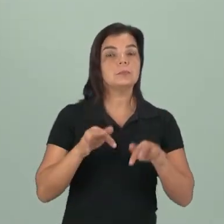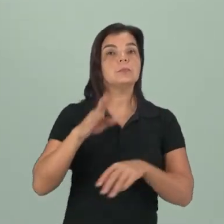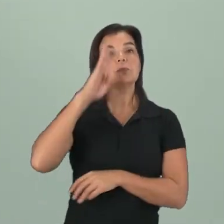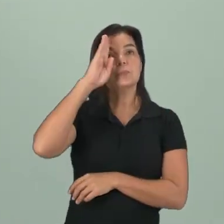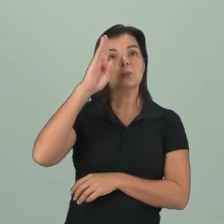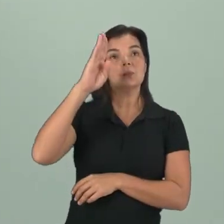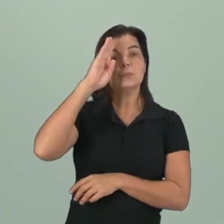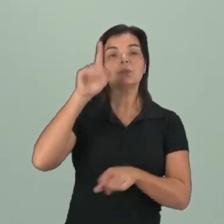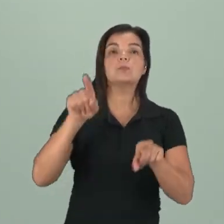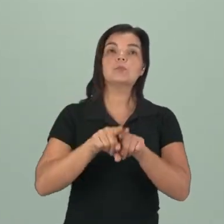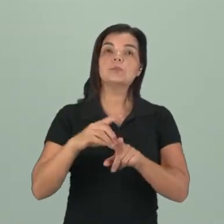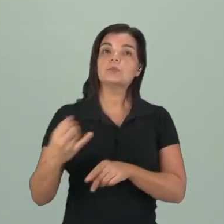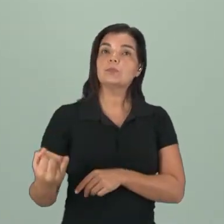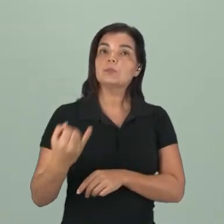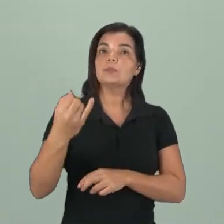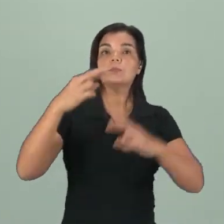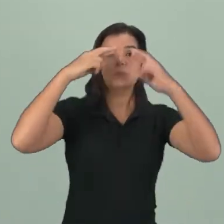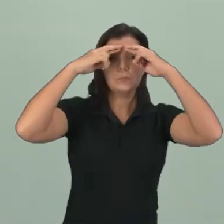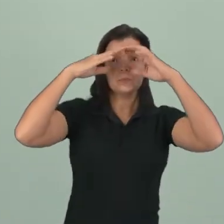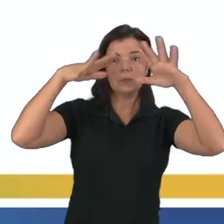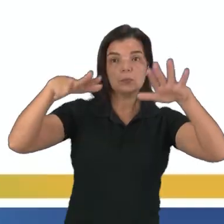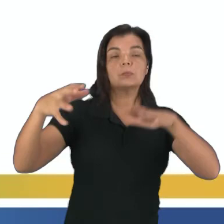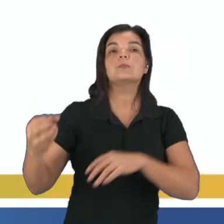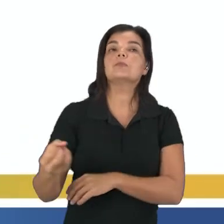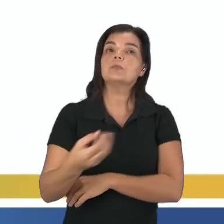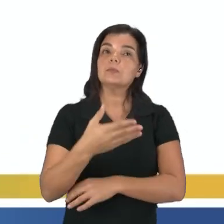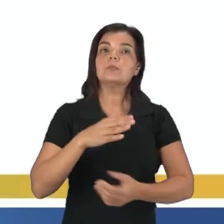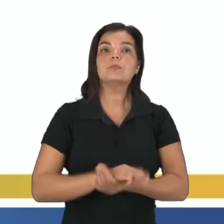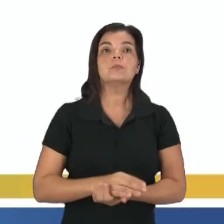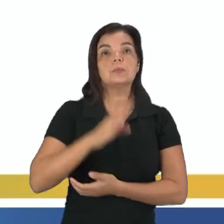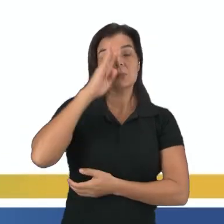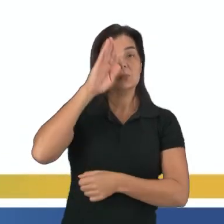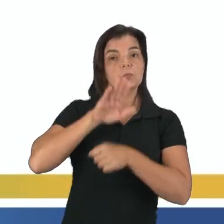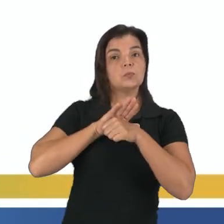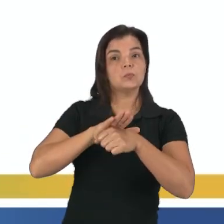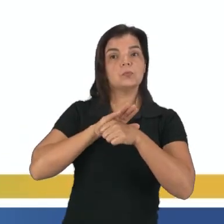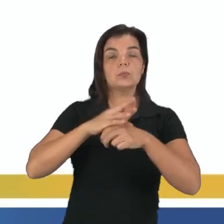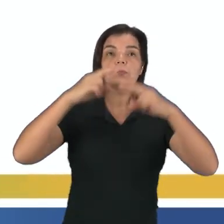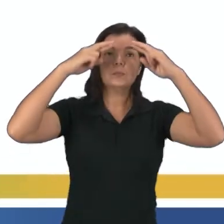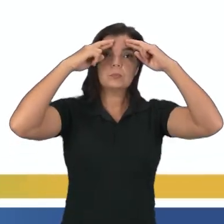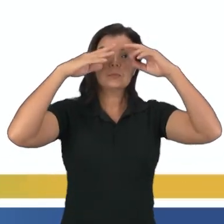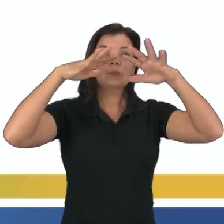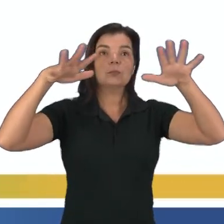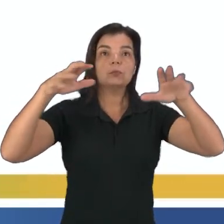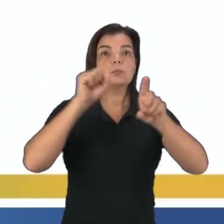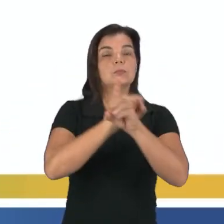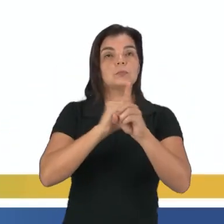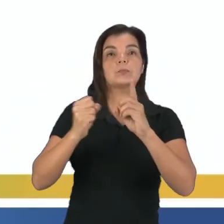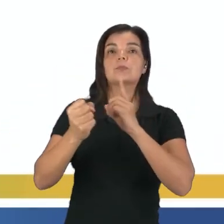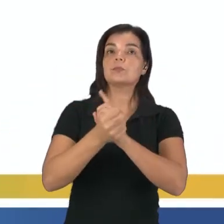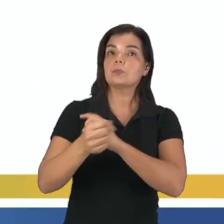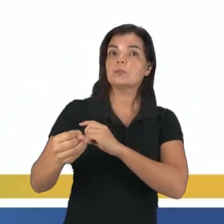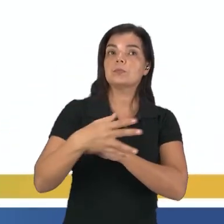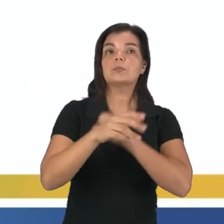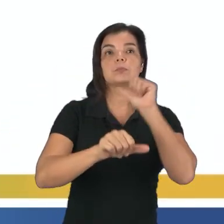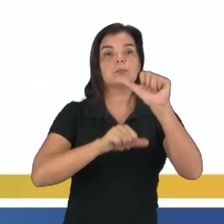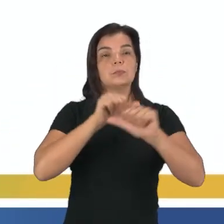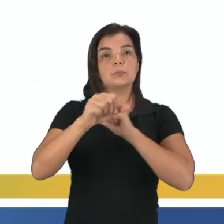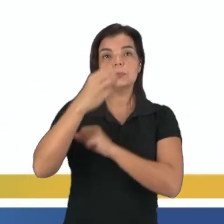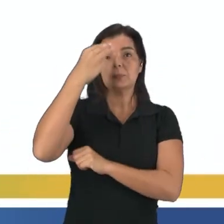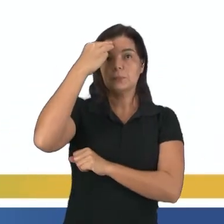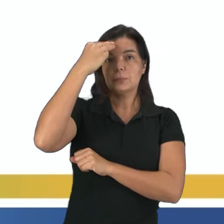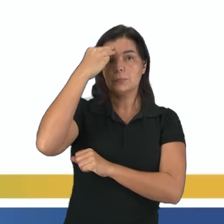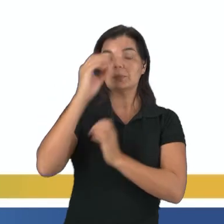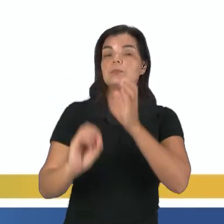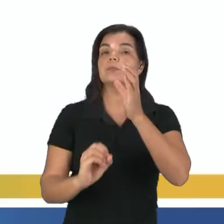a importância do Renascimento para a modernidade. A principal contribuição do Renascimento para a sociedade moderna foi a transformação